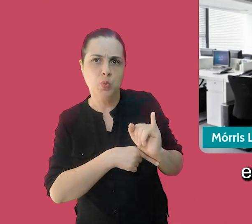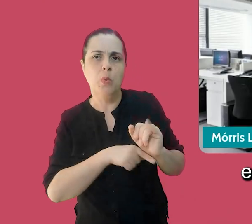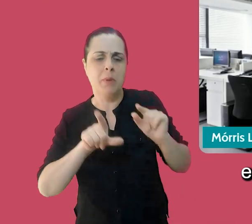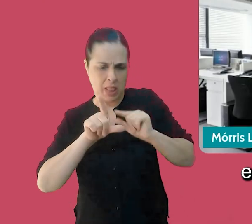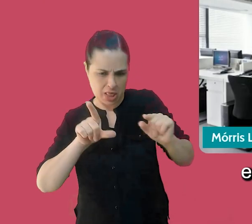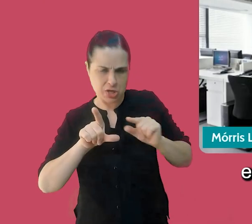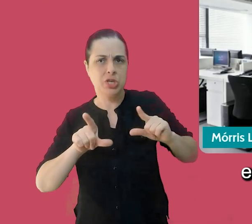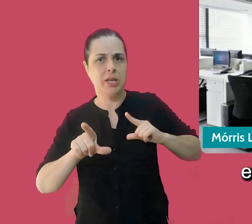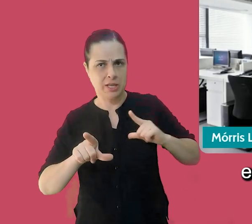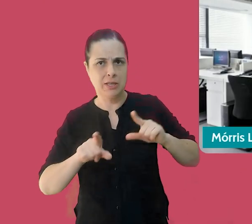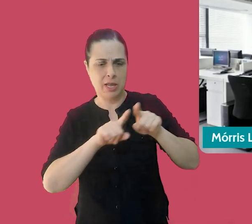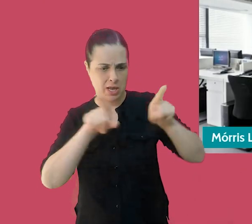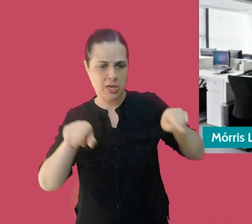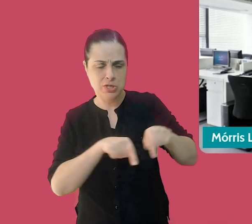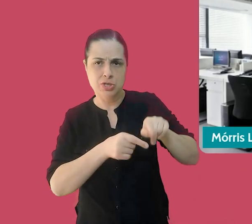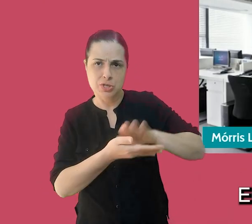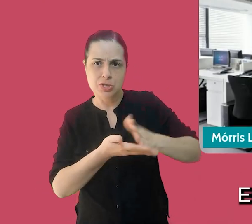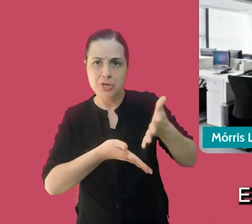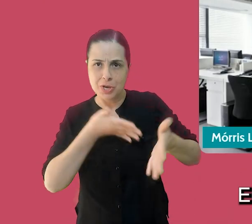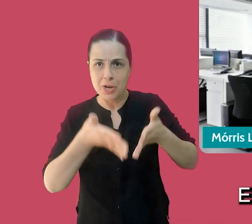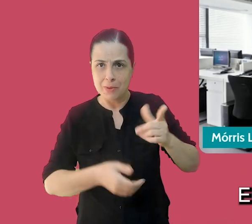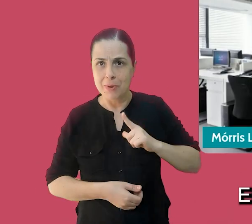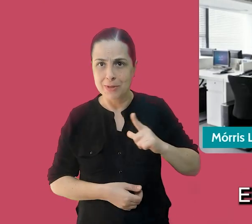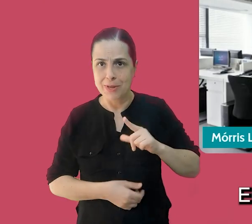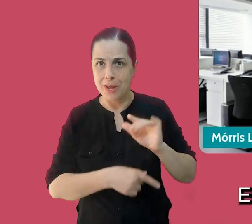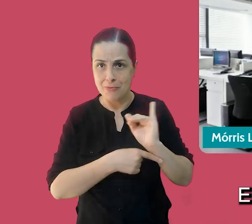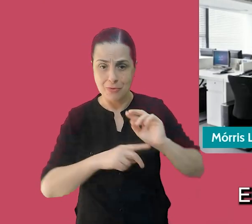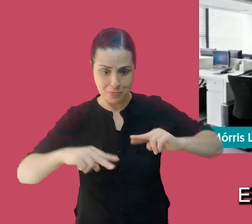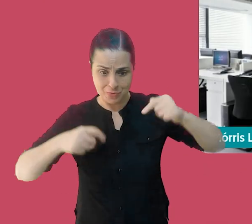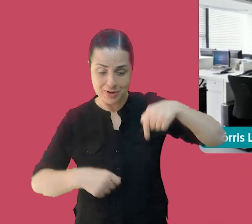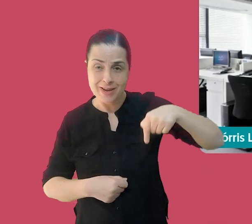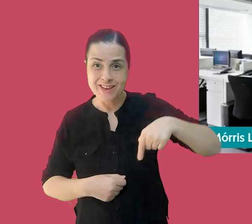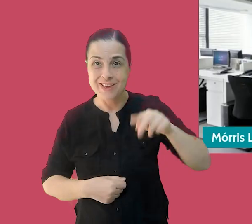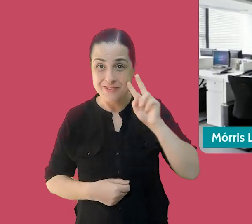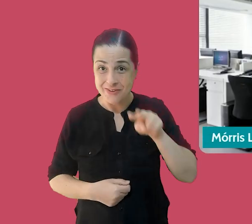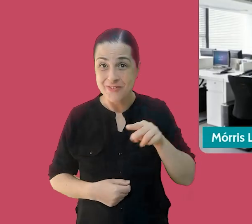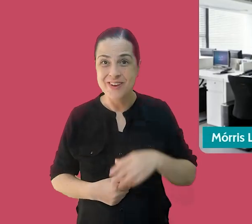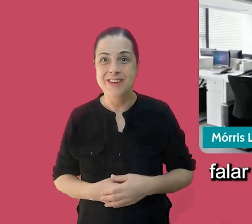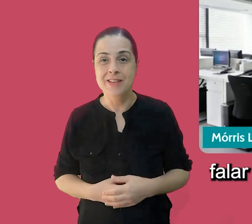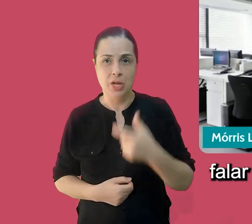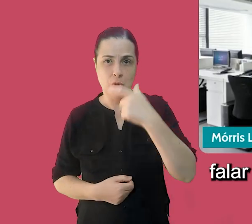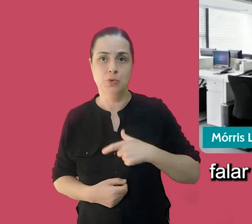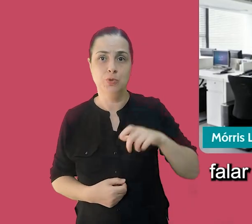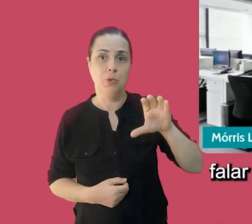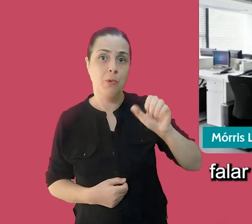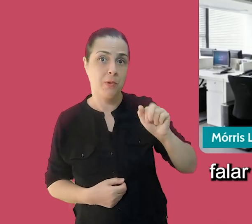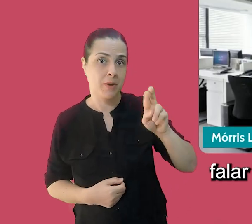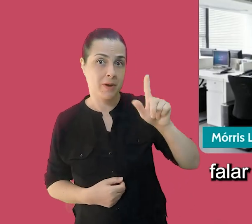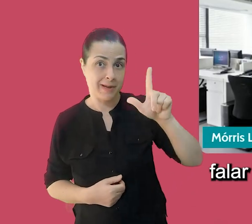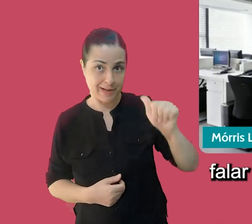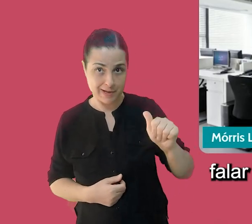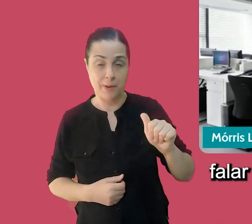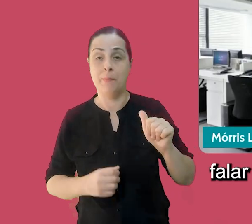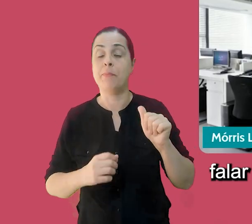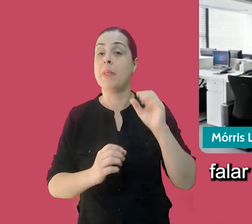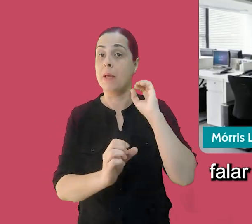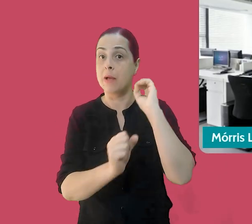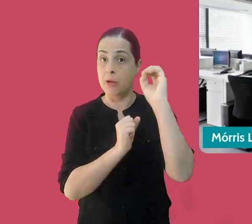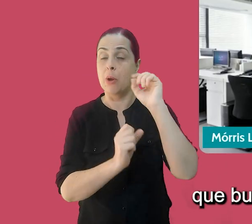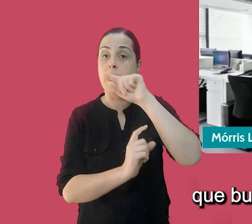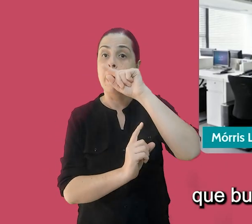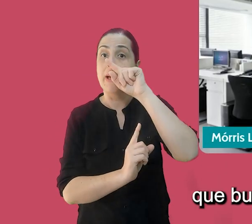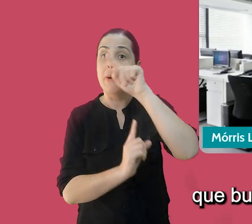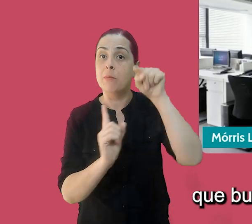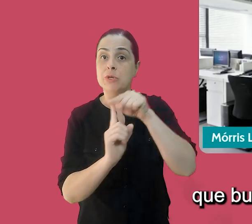ali embaixo, tem um link do YouTube. Eu sou a Carla de Carlotas. Vou começar rapidinho a falar que Carlotas é uma empresa com propósito